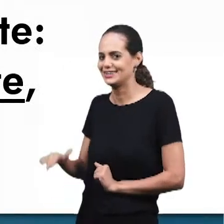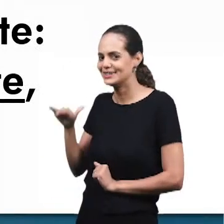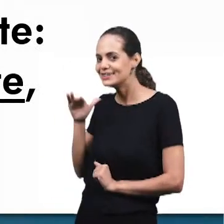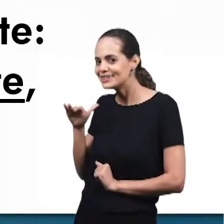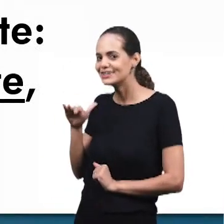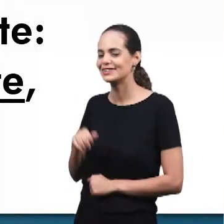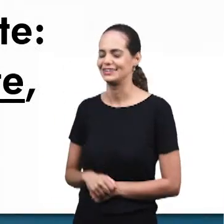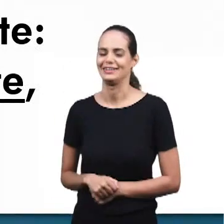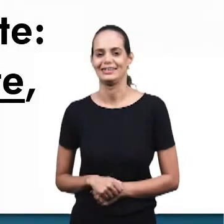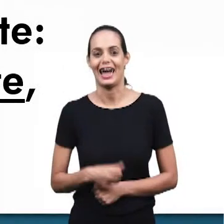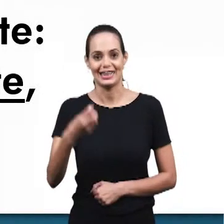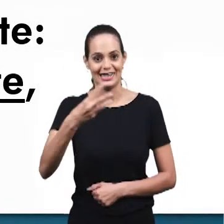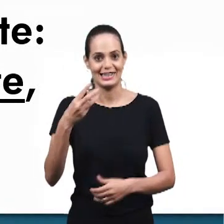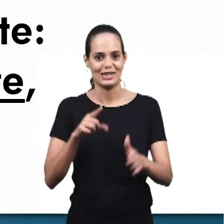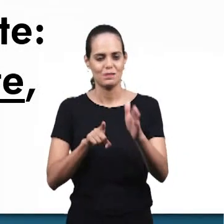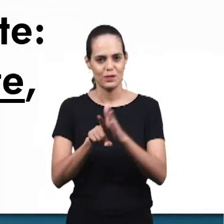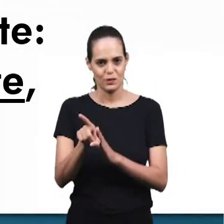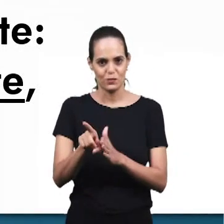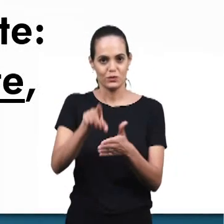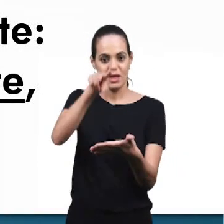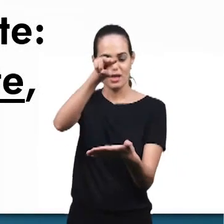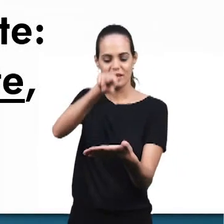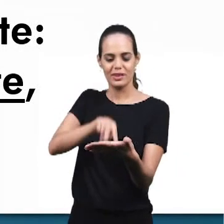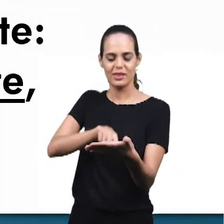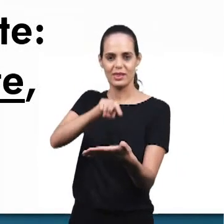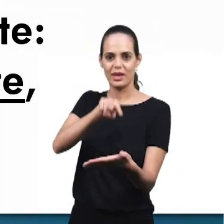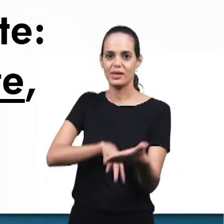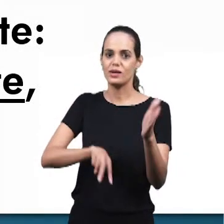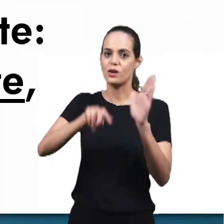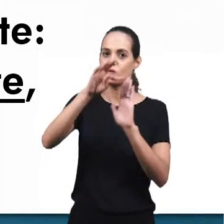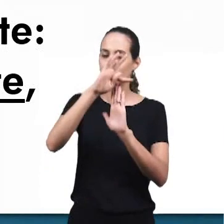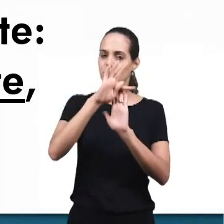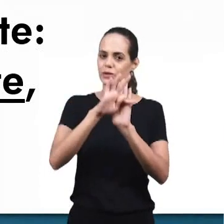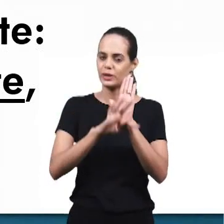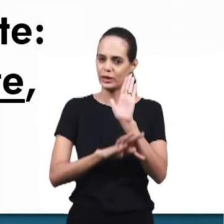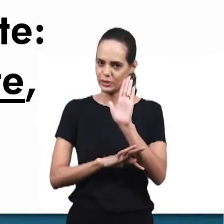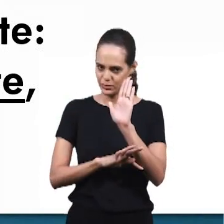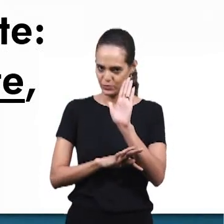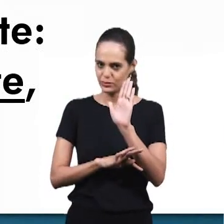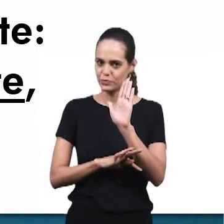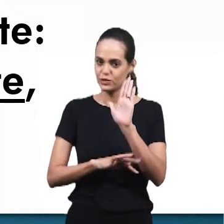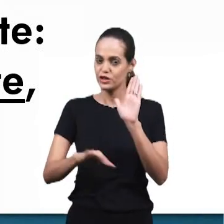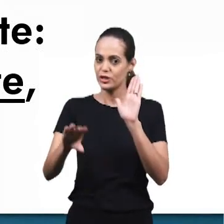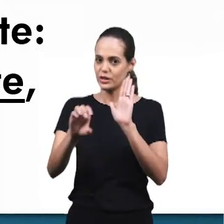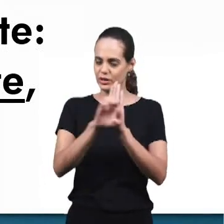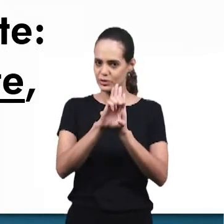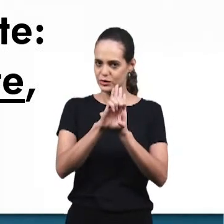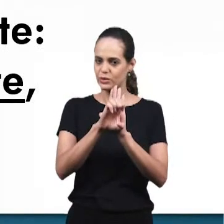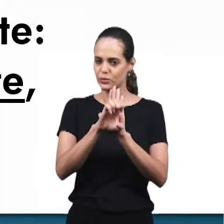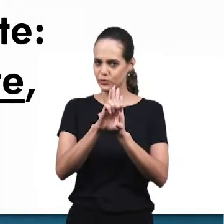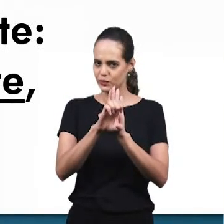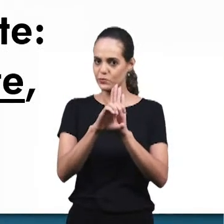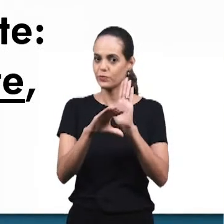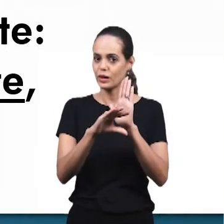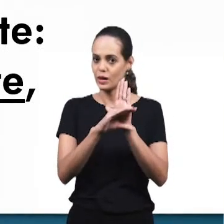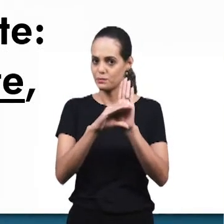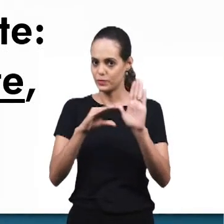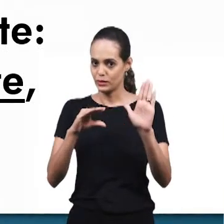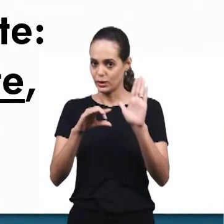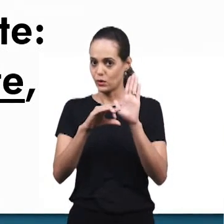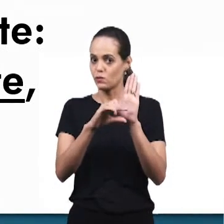crianças. A terceira é: leia para eles o texto de Êxodo 12, 8